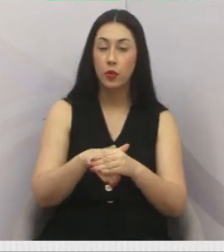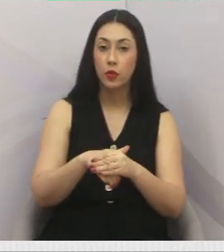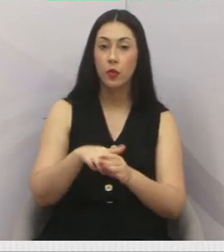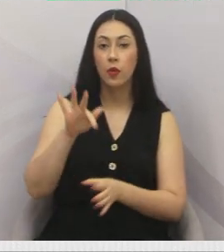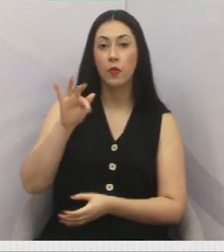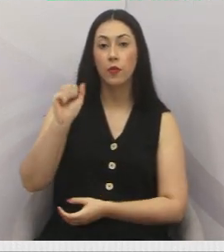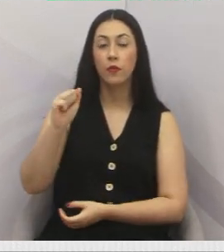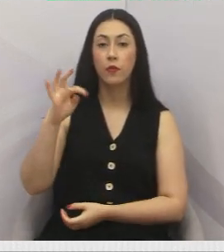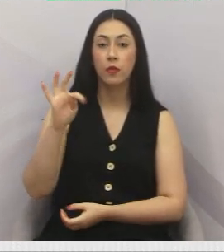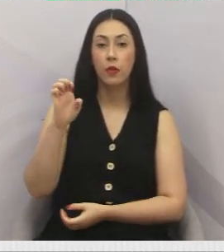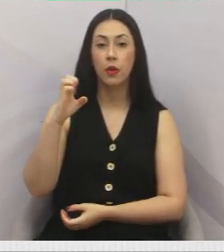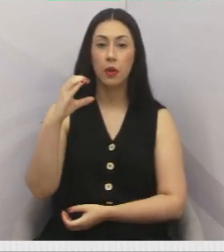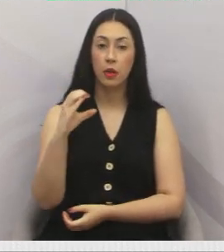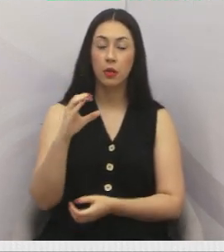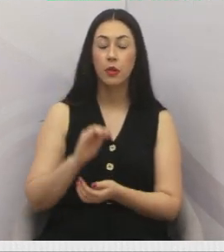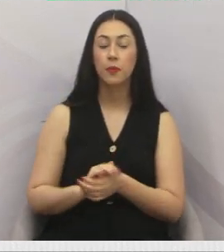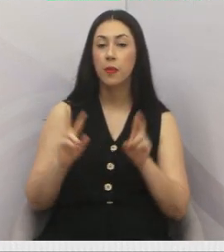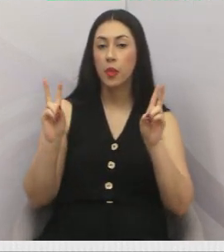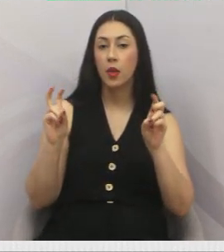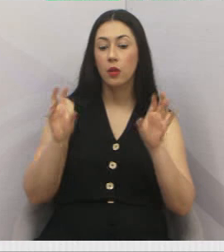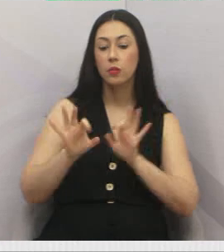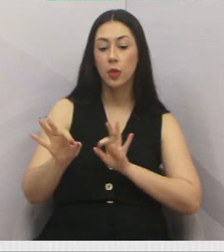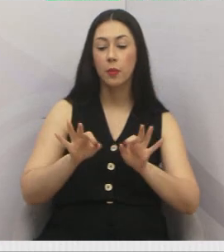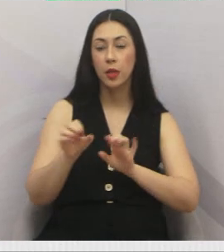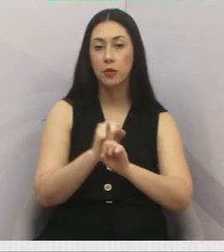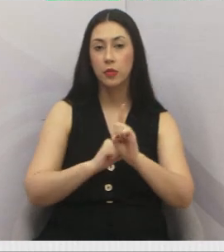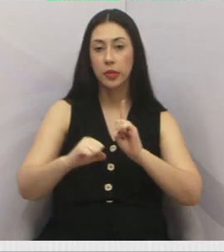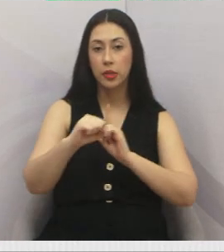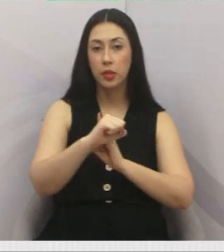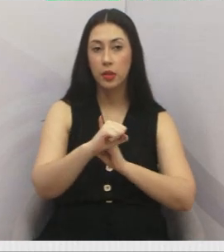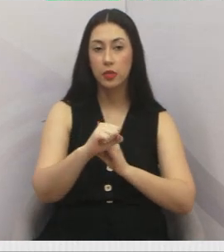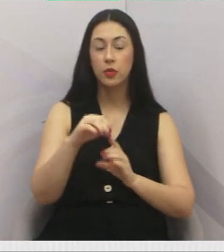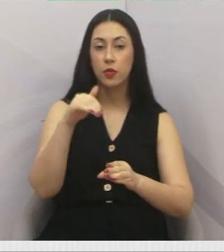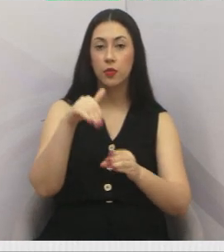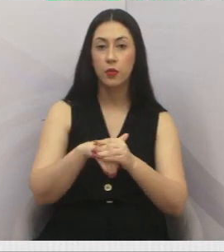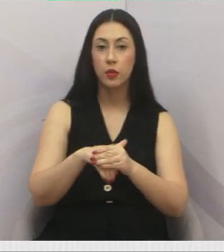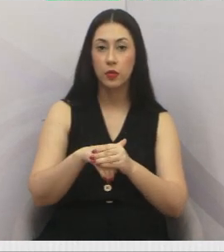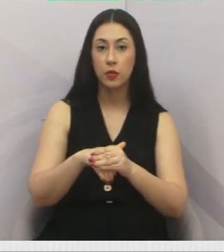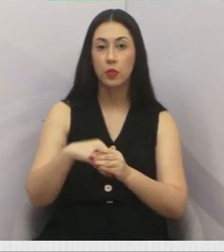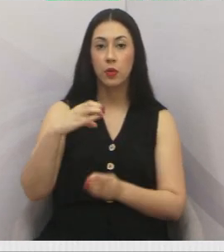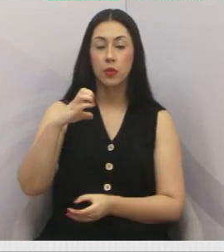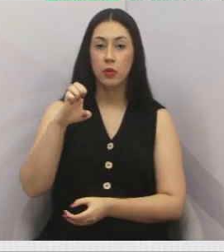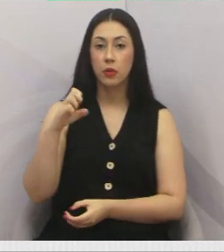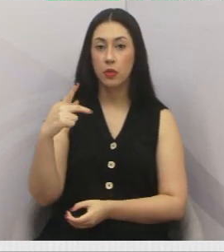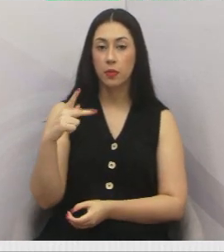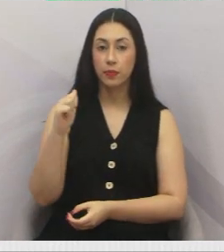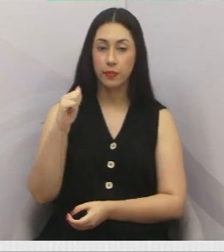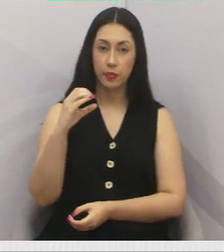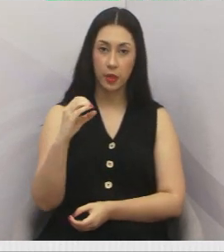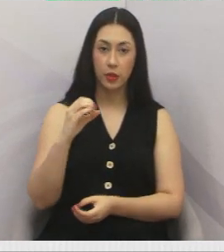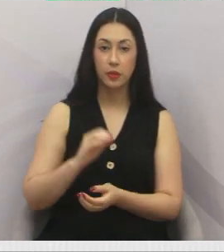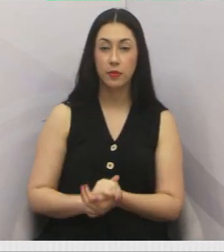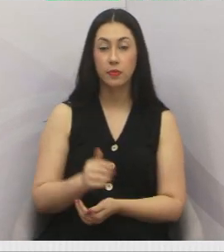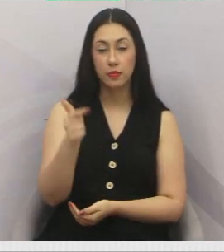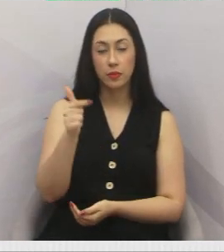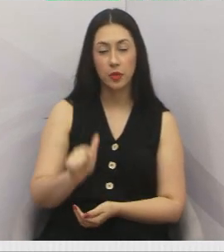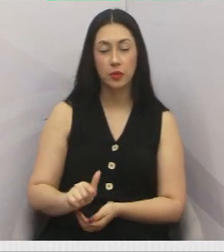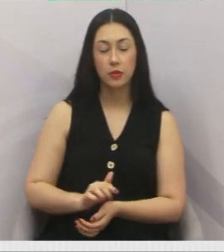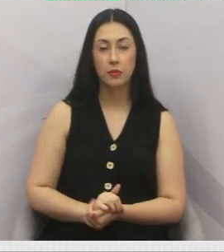FATEC Jacareí. Segmento Organização da Sociedade Civil, um voto para a CEPAC. Próximo voto.